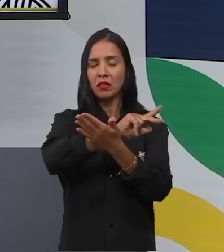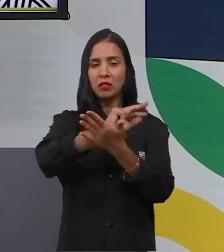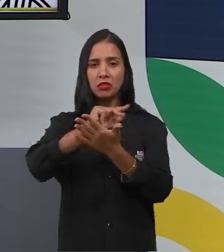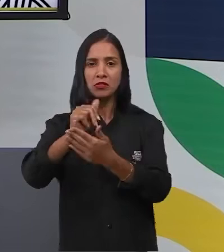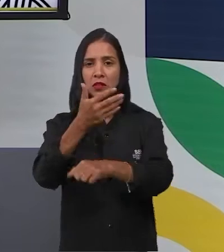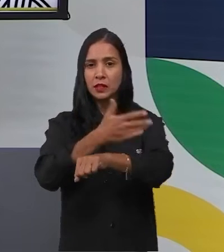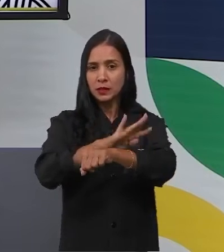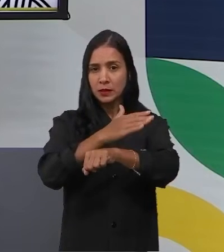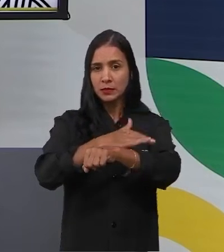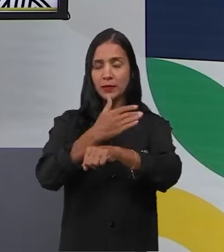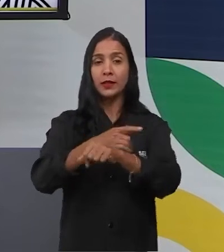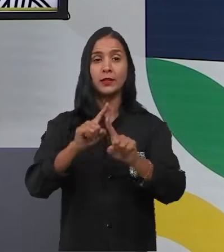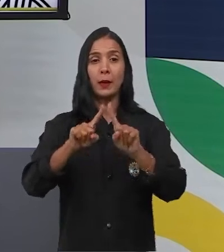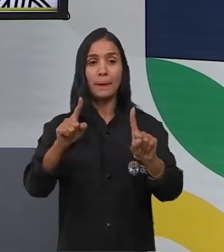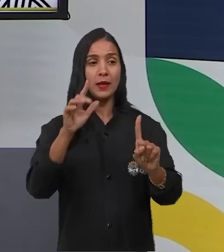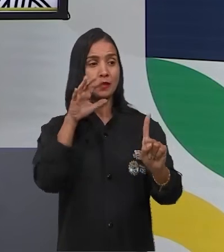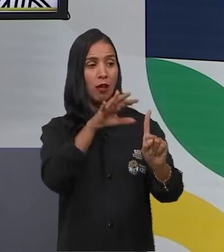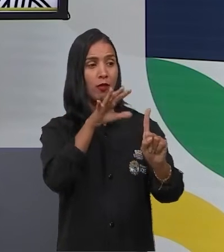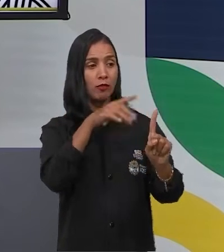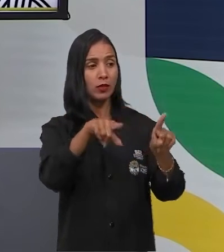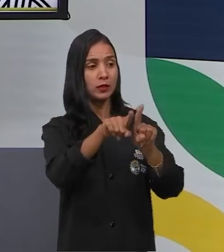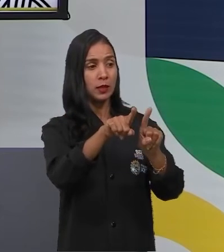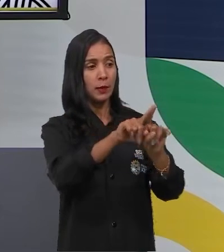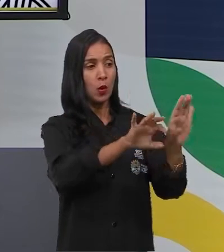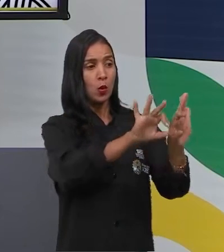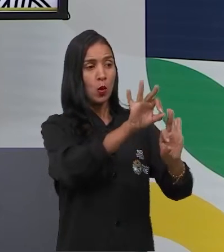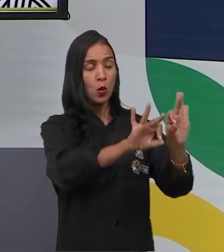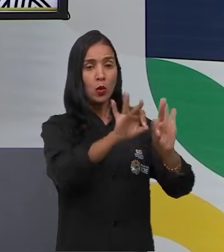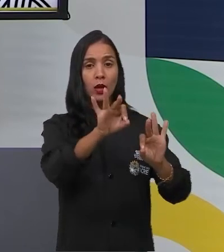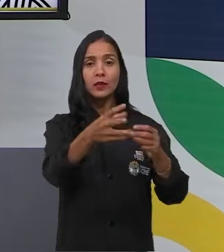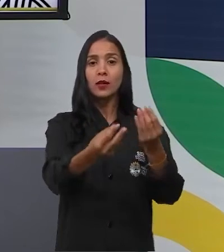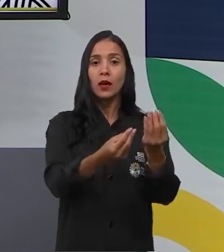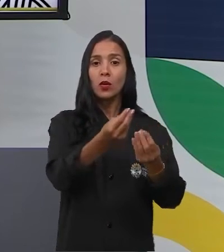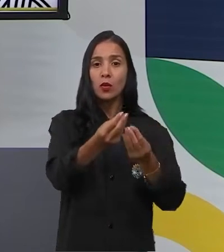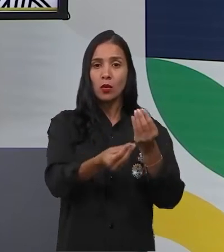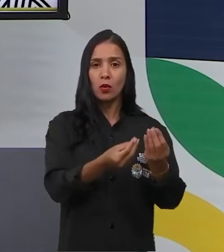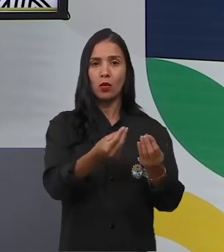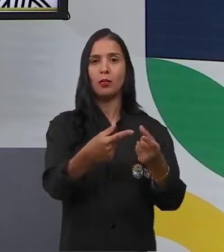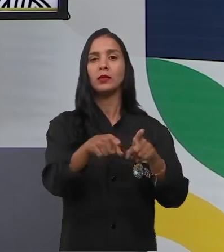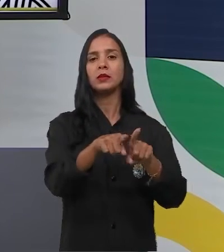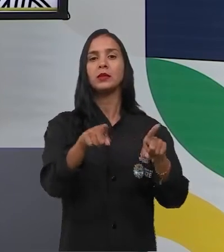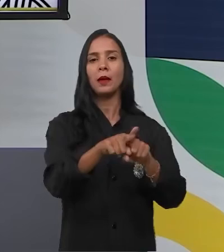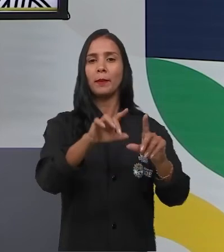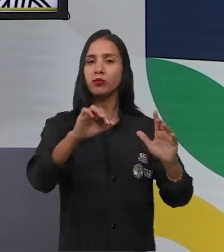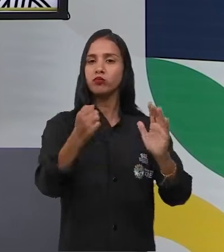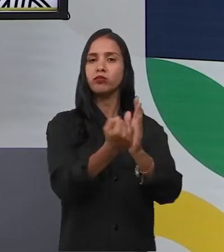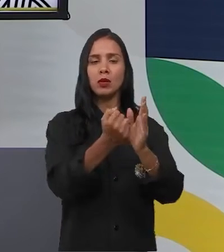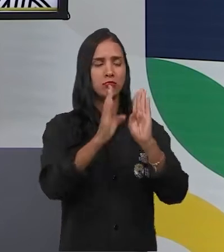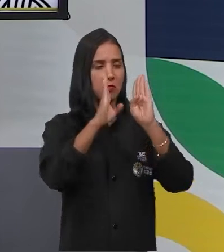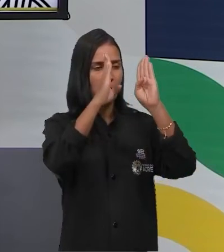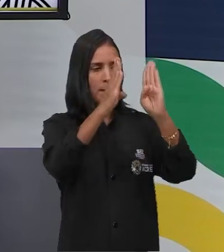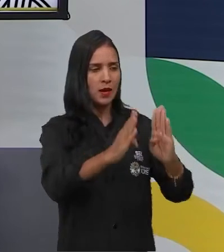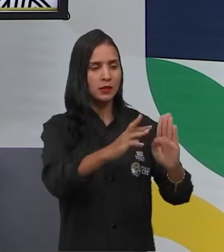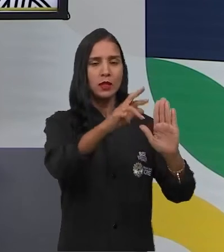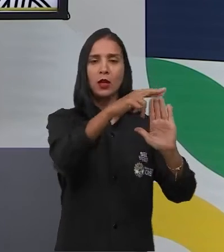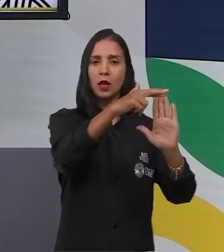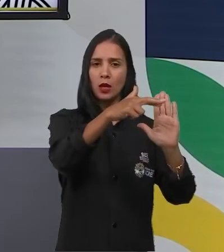a sistematizar a sua organização, de ter um pouco mais de padronização acerca das regras. Nós já